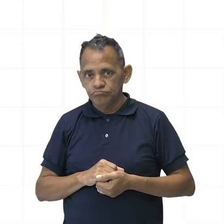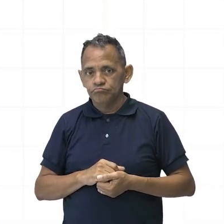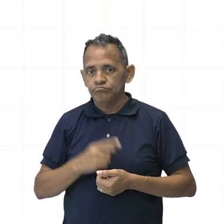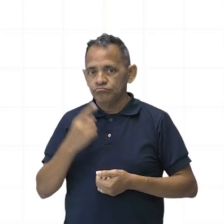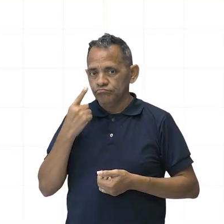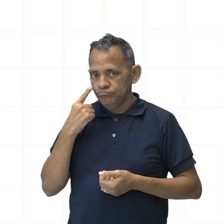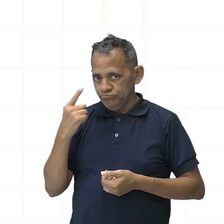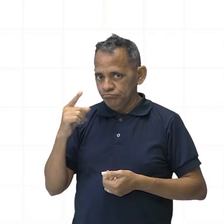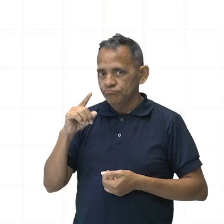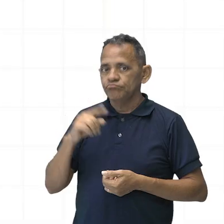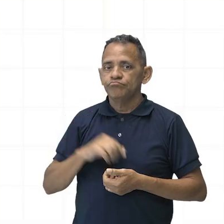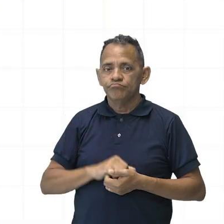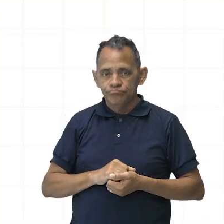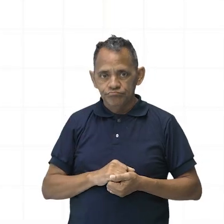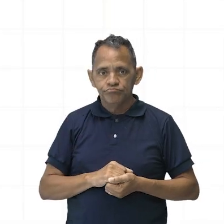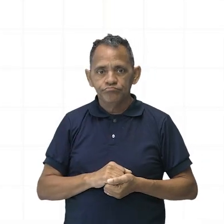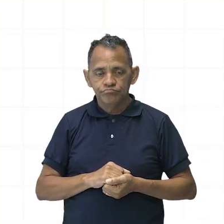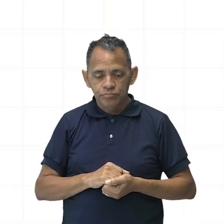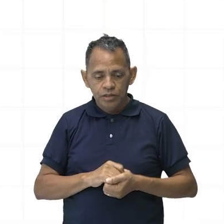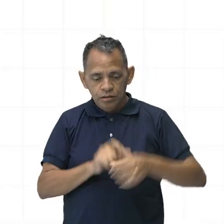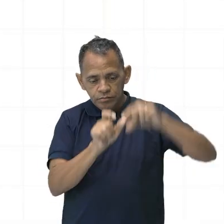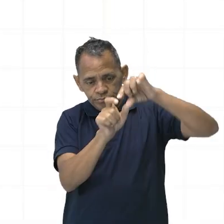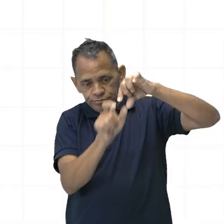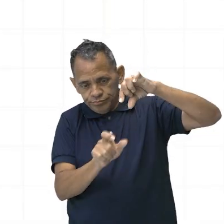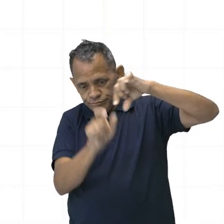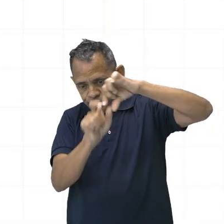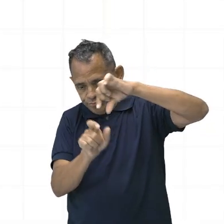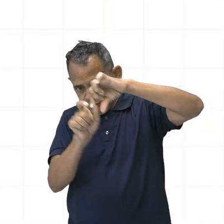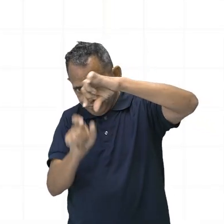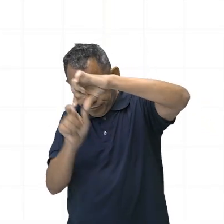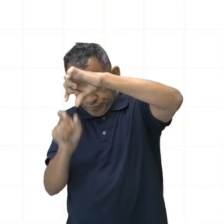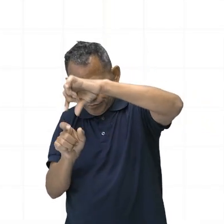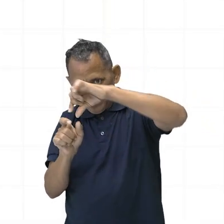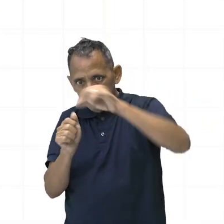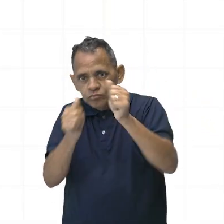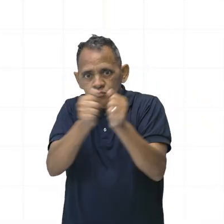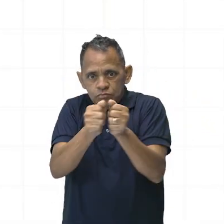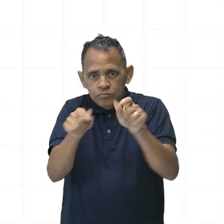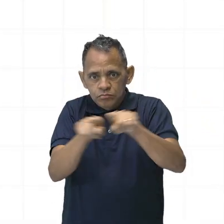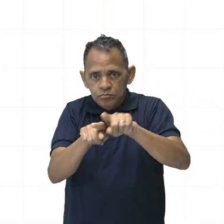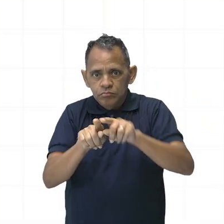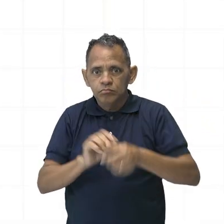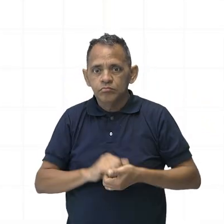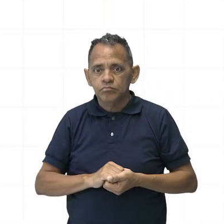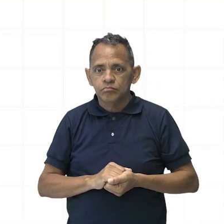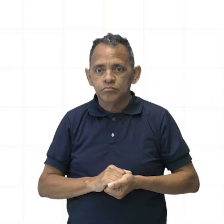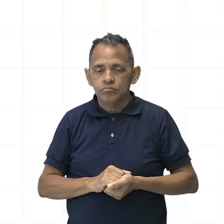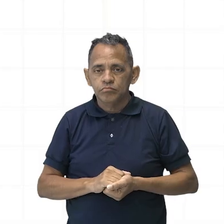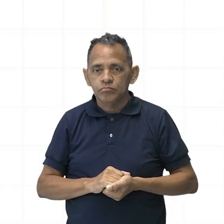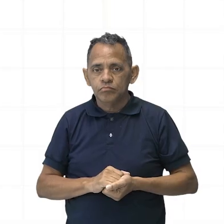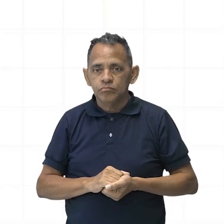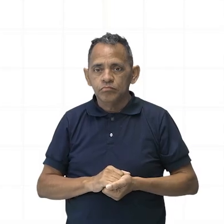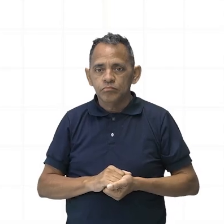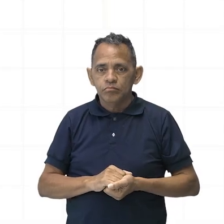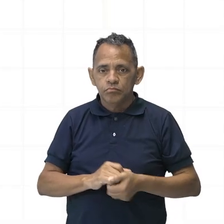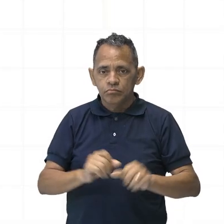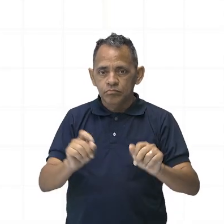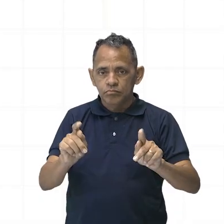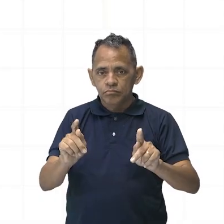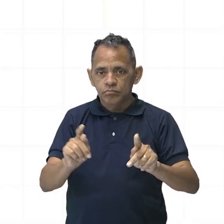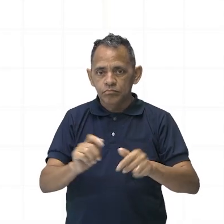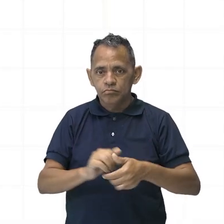ter que estar juntinhas. Então, aqui é a minha segunda coluna.